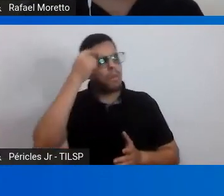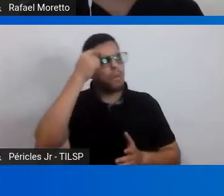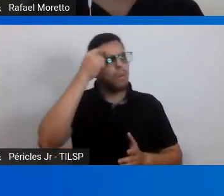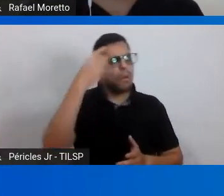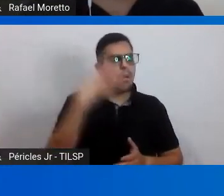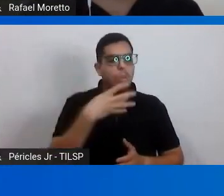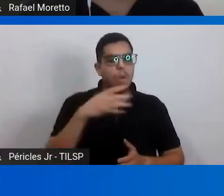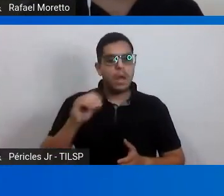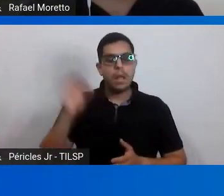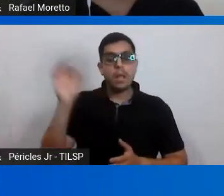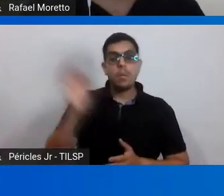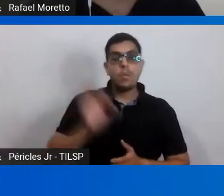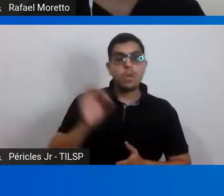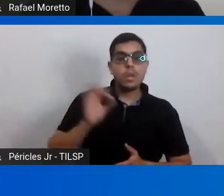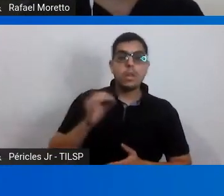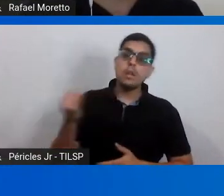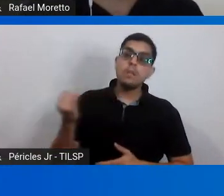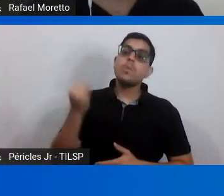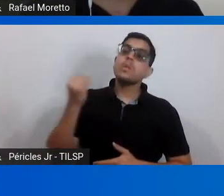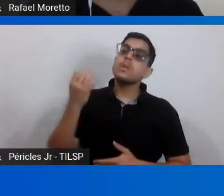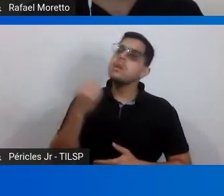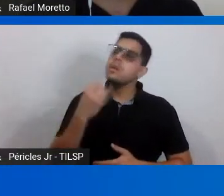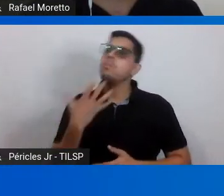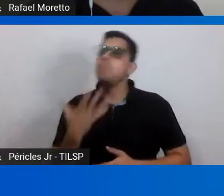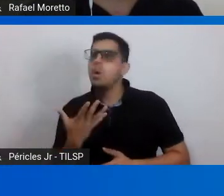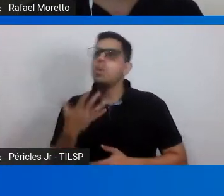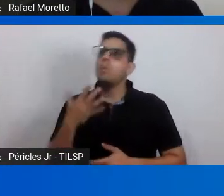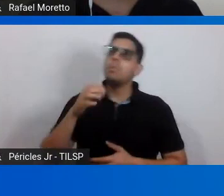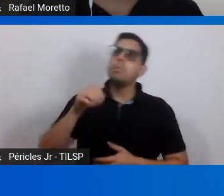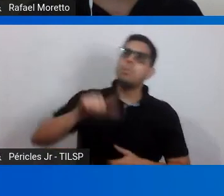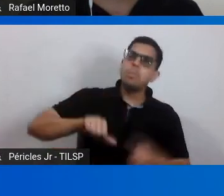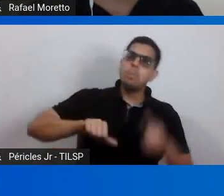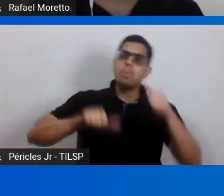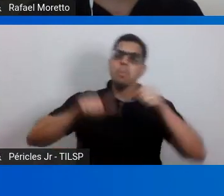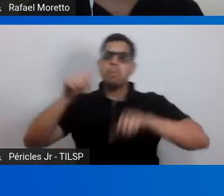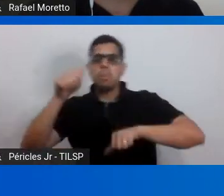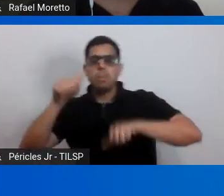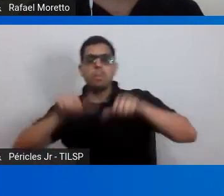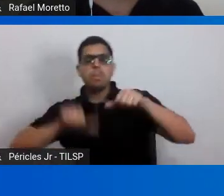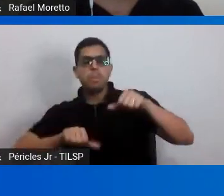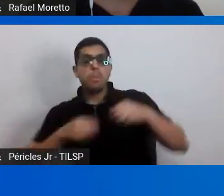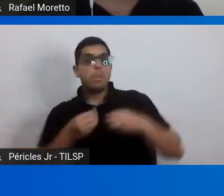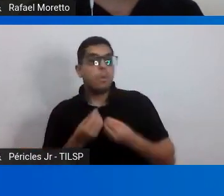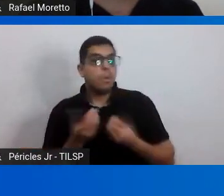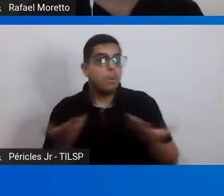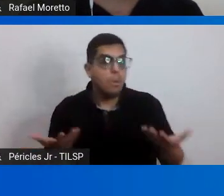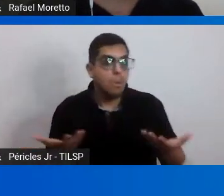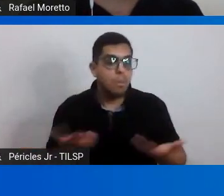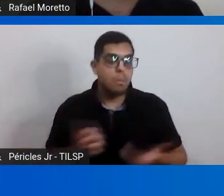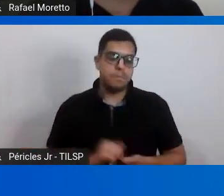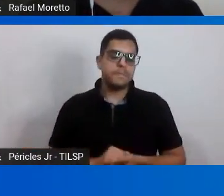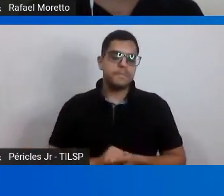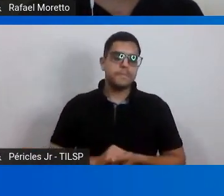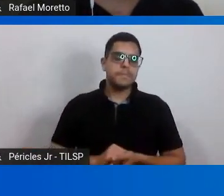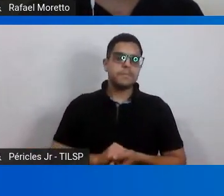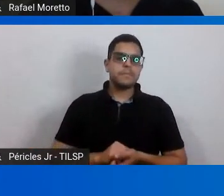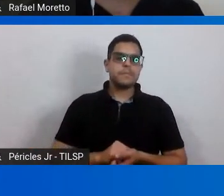quantidade que vai representar então assim não vejo esse tipo de